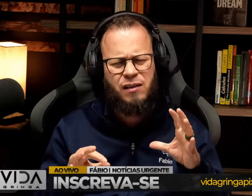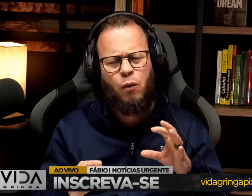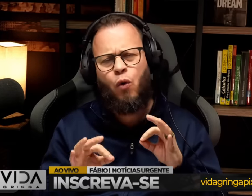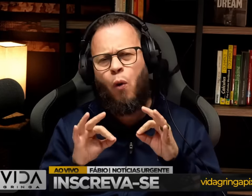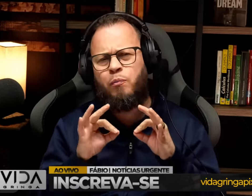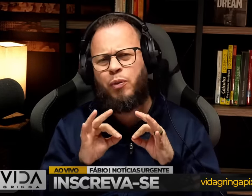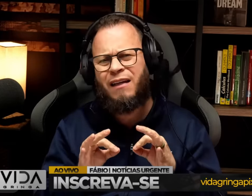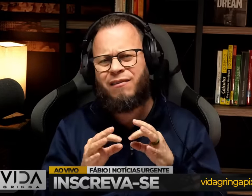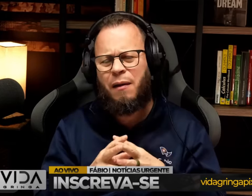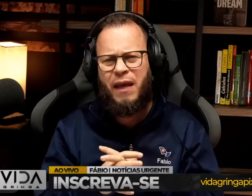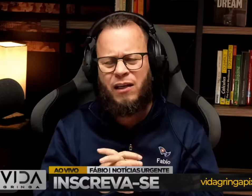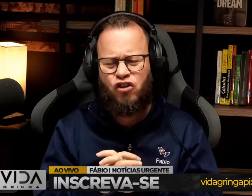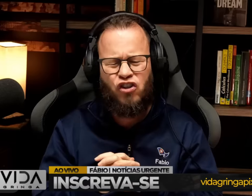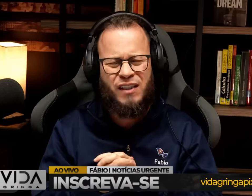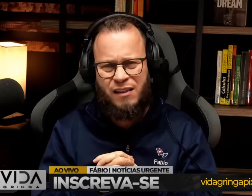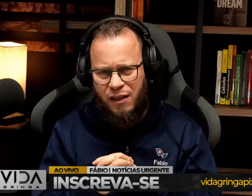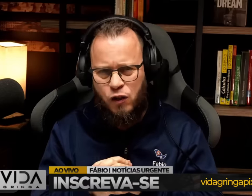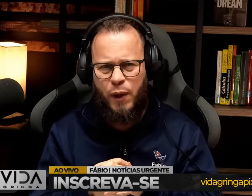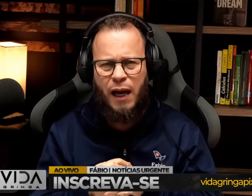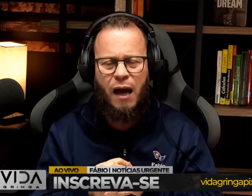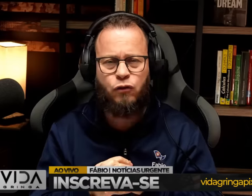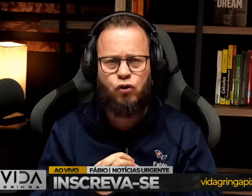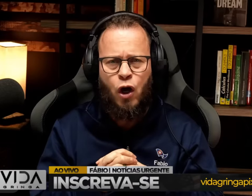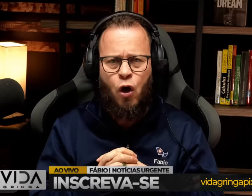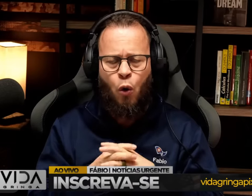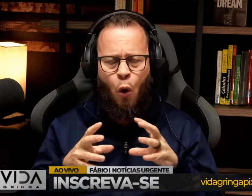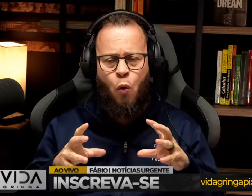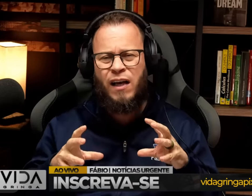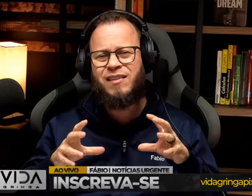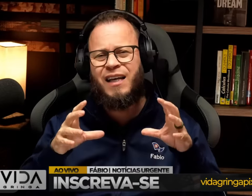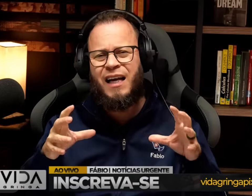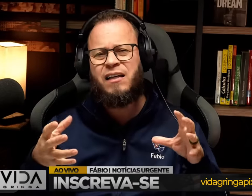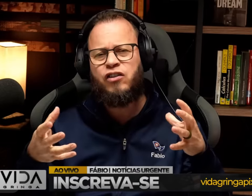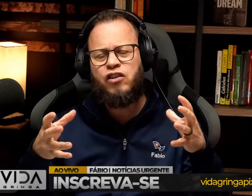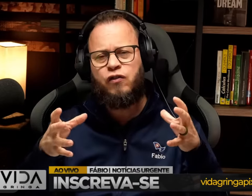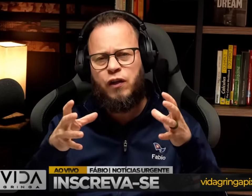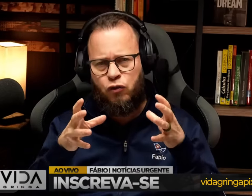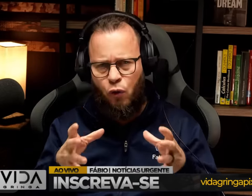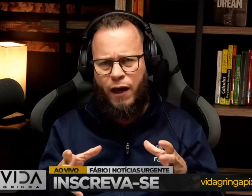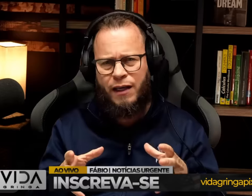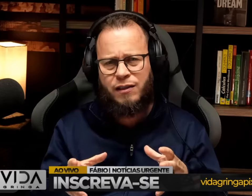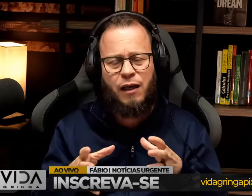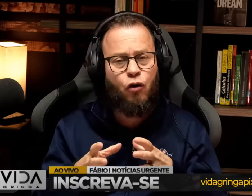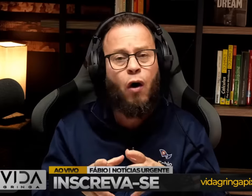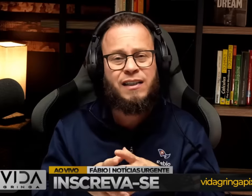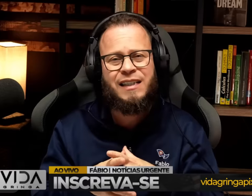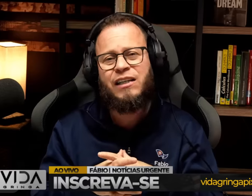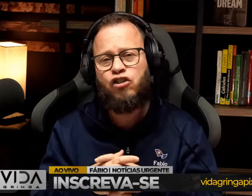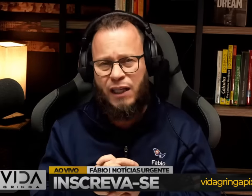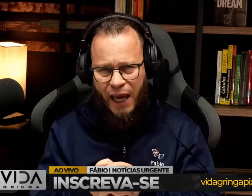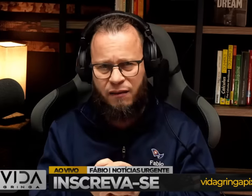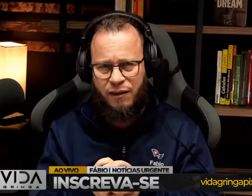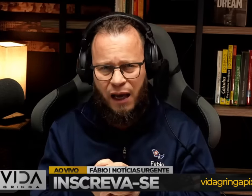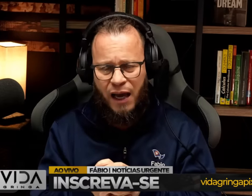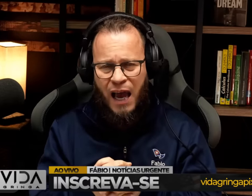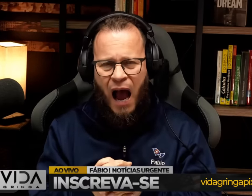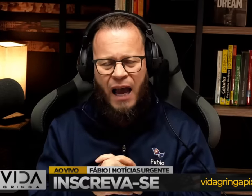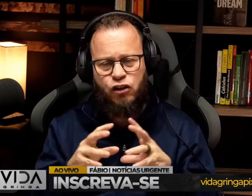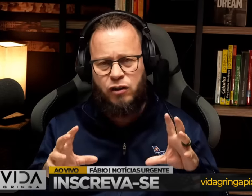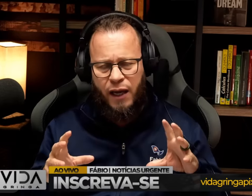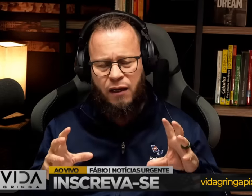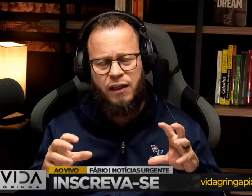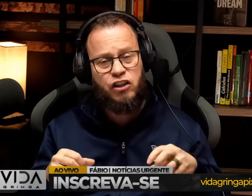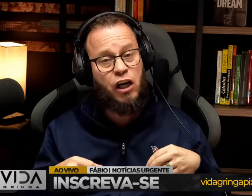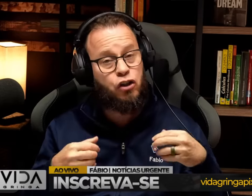Eles estão completamente desesperados com as grandes vitórias da nossa direita.